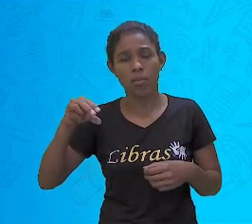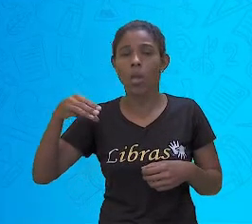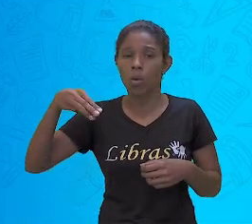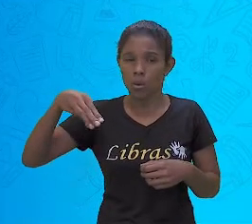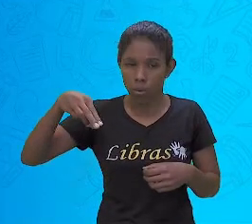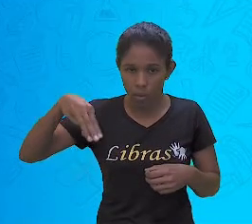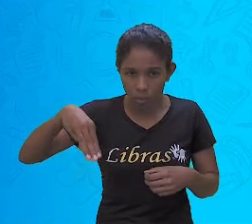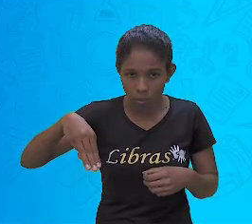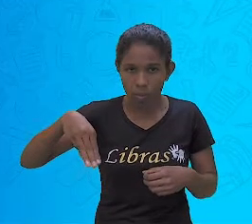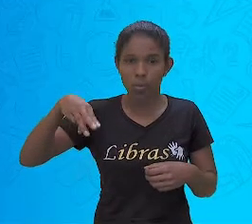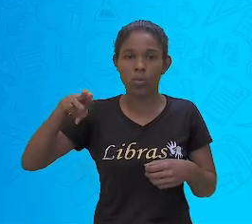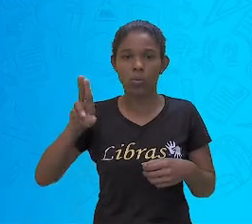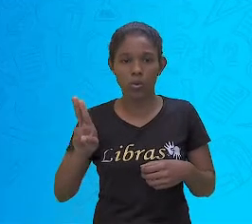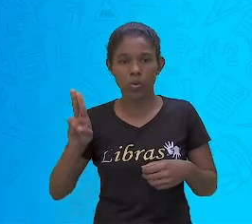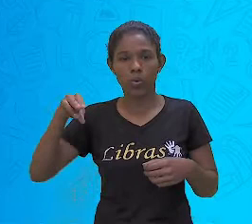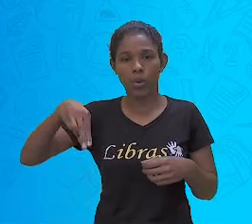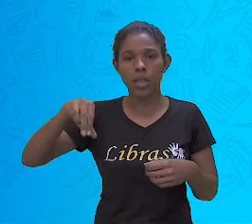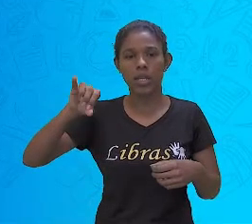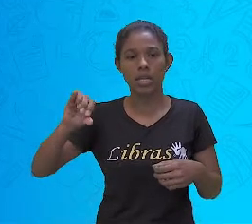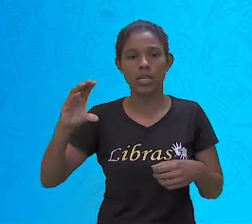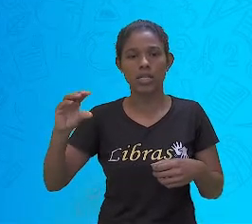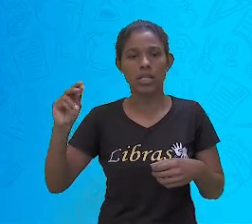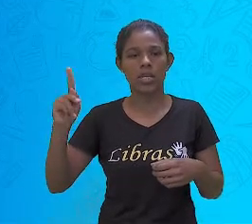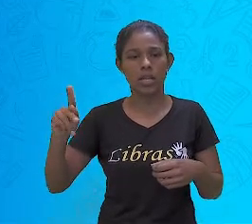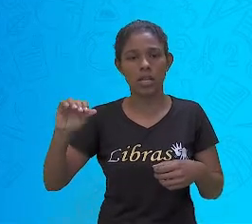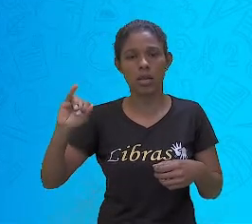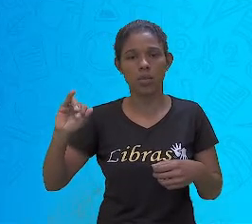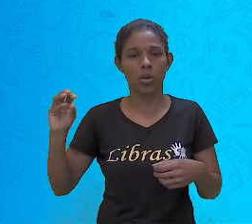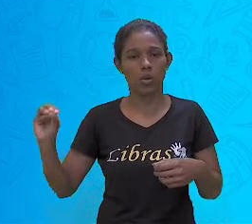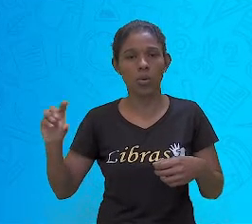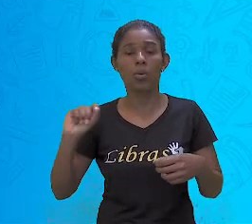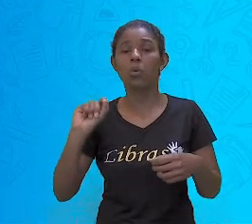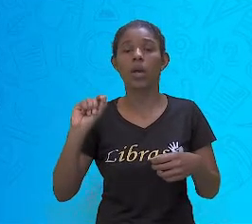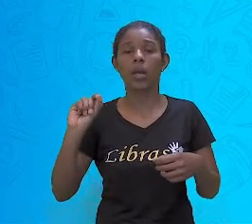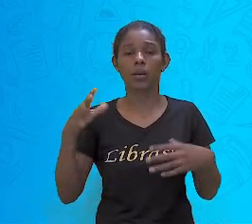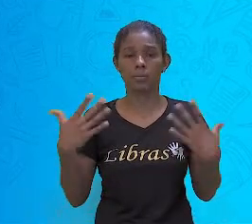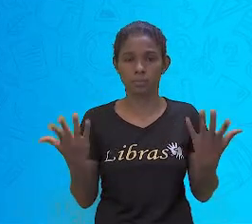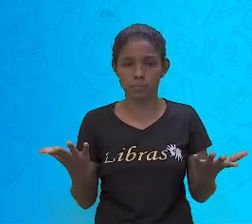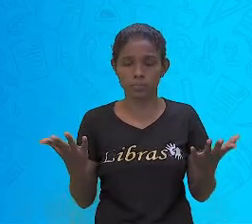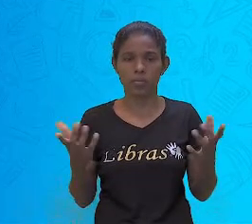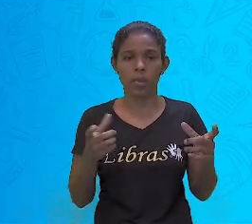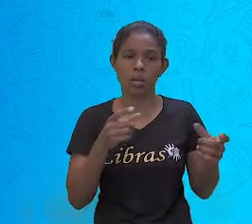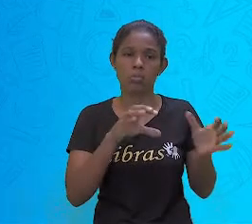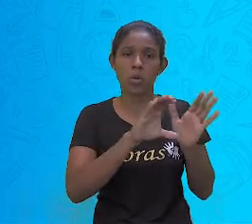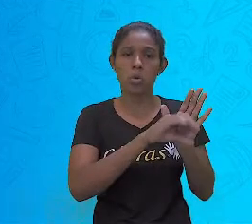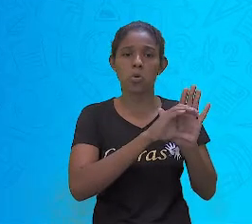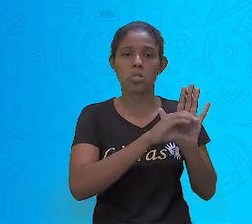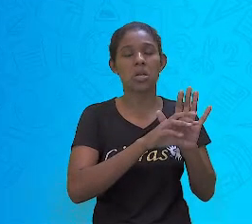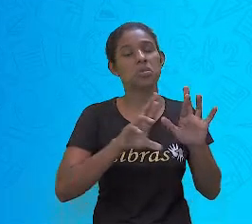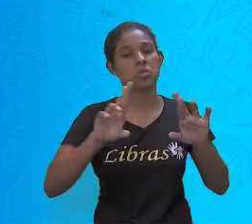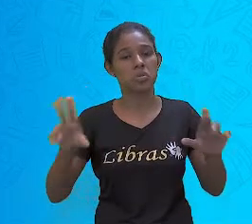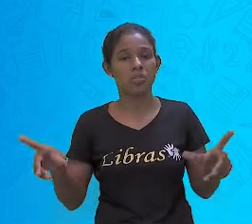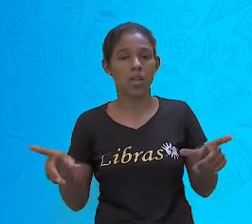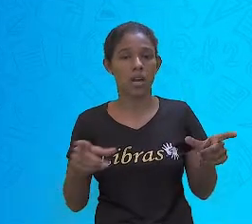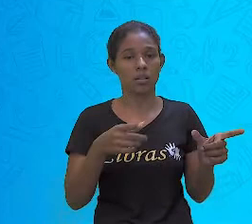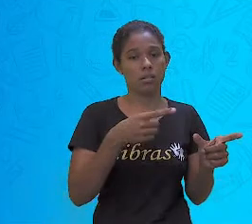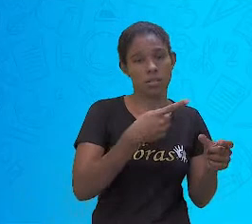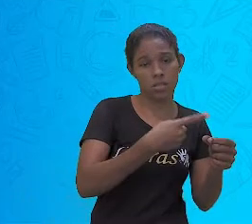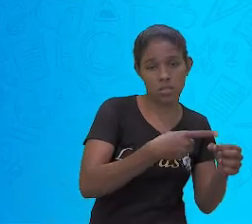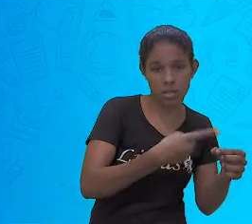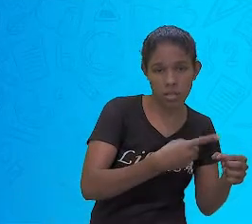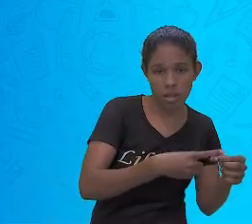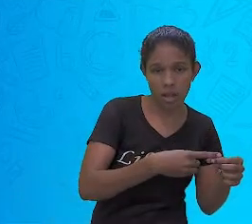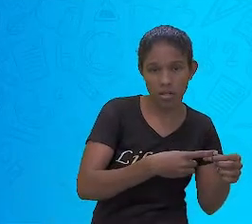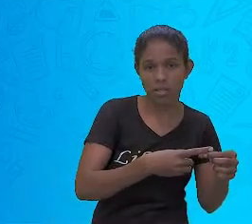município? Já parou para pensar que se trata de conceitos muito diferentes? Cidade e município